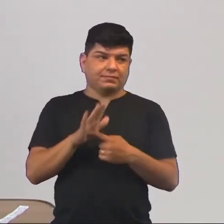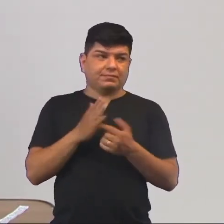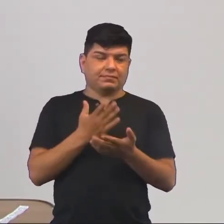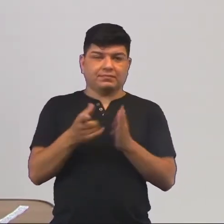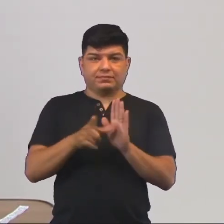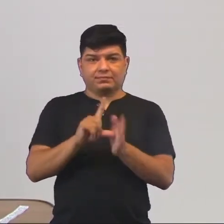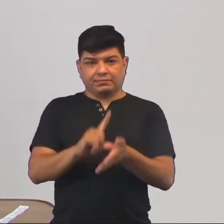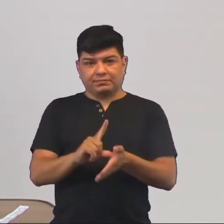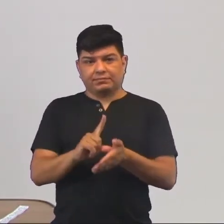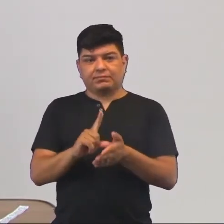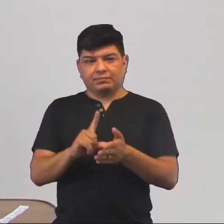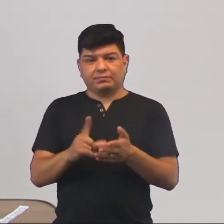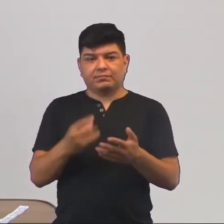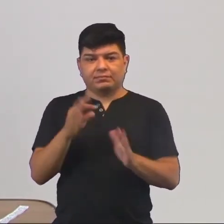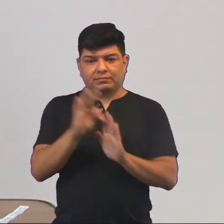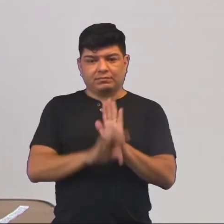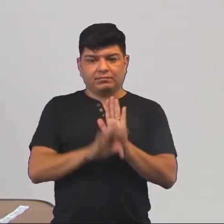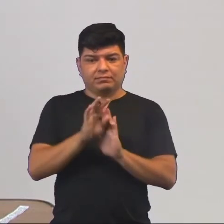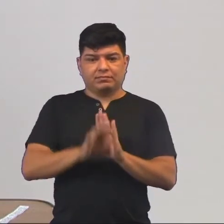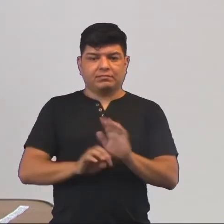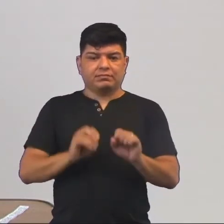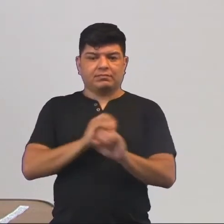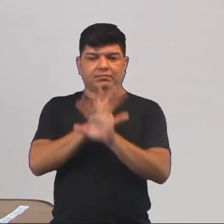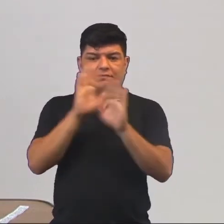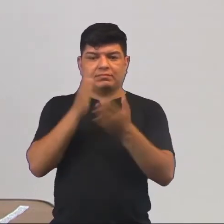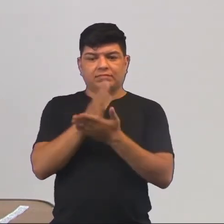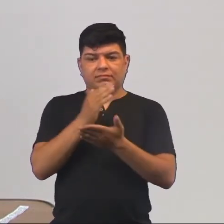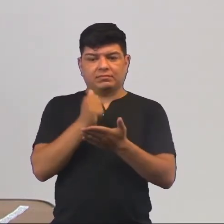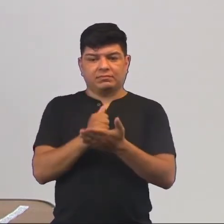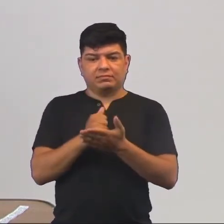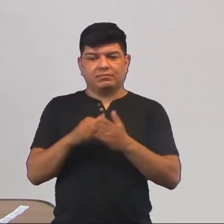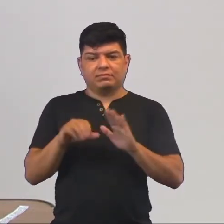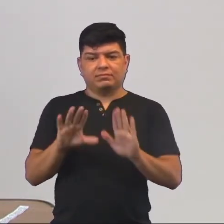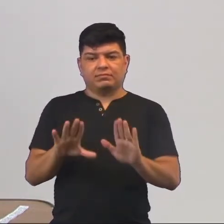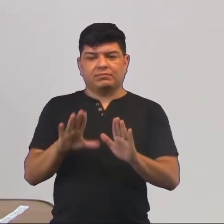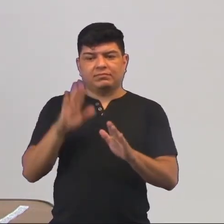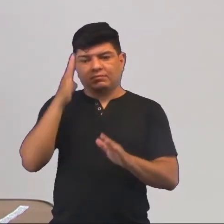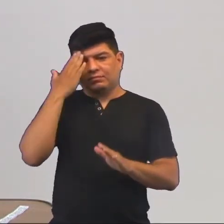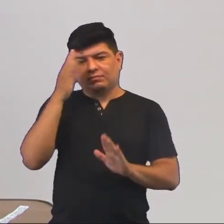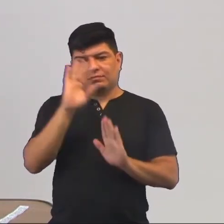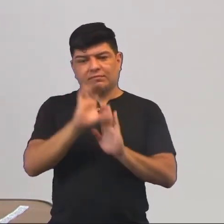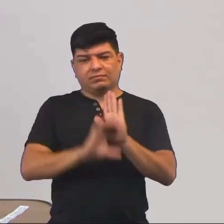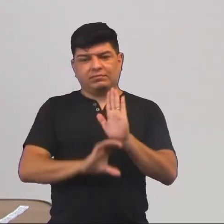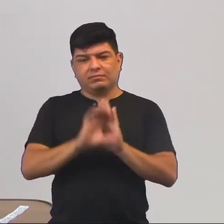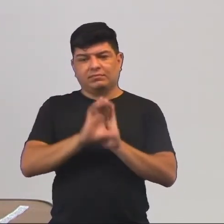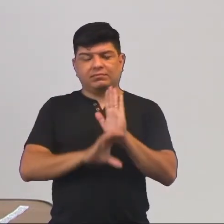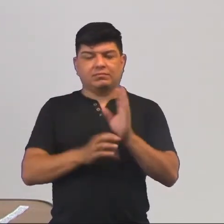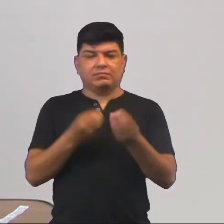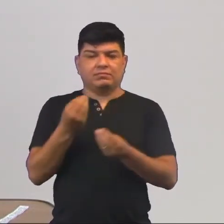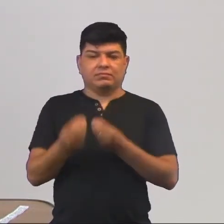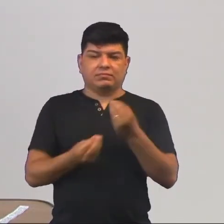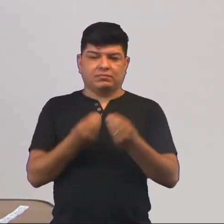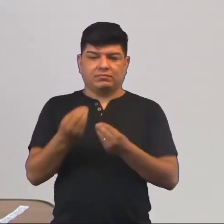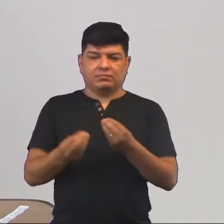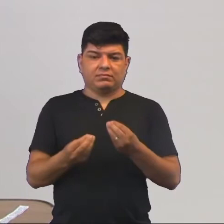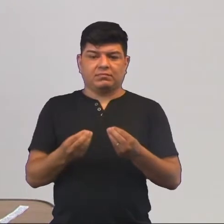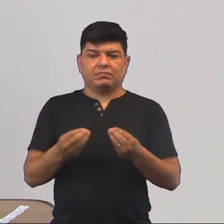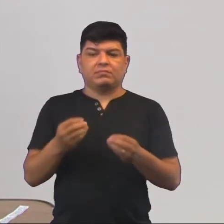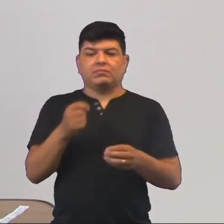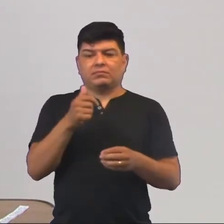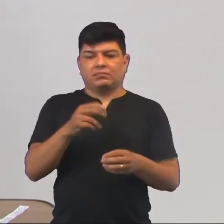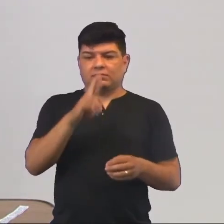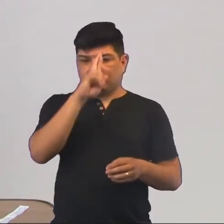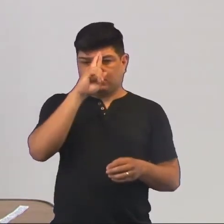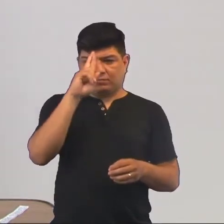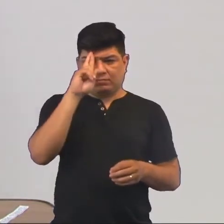vocês anteriormente. Então, esse texto ficou claro porque foi dividido dessa forma. Eu entendi o conceito, como é que atua e um pouco da história,